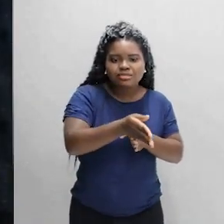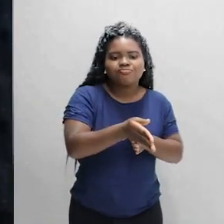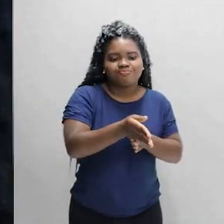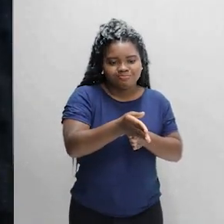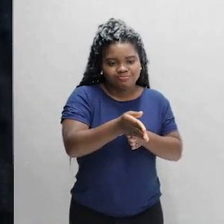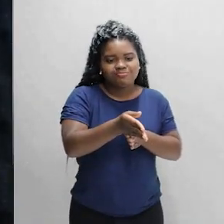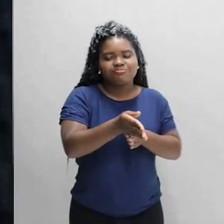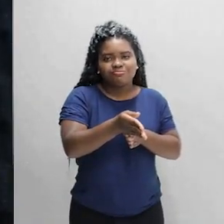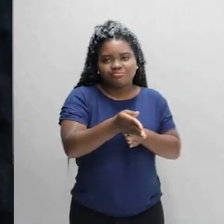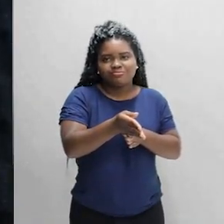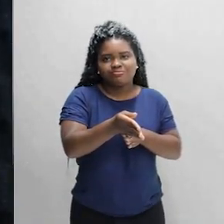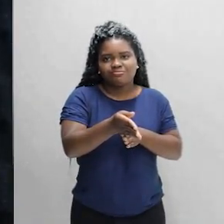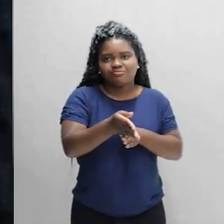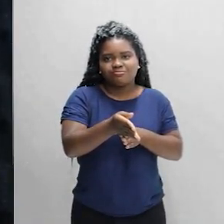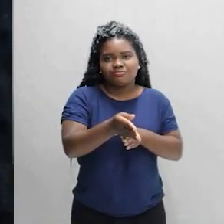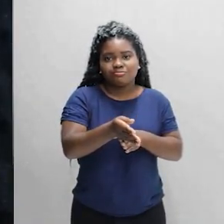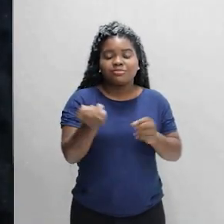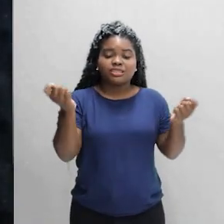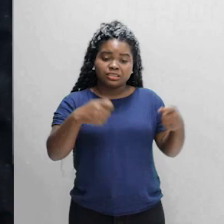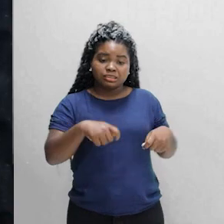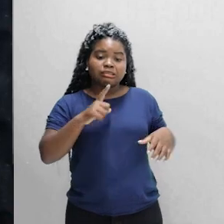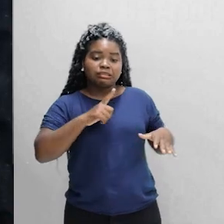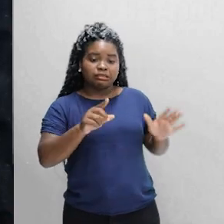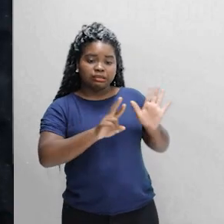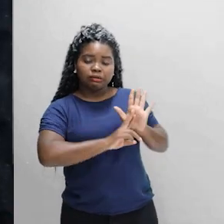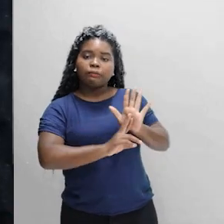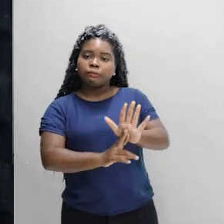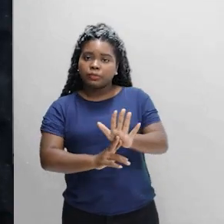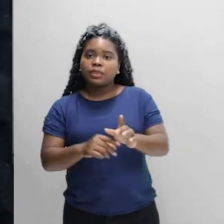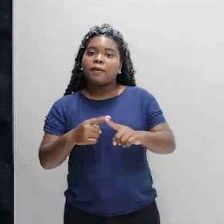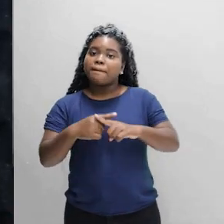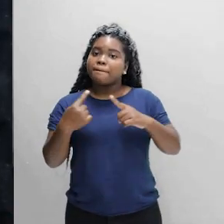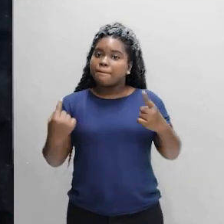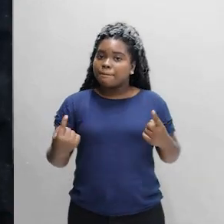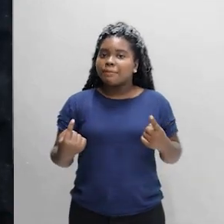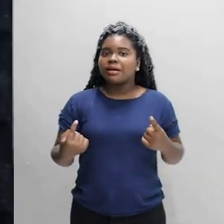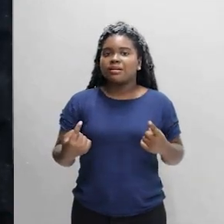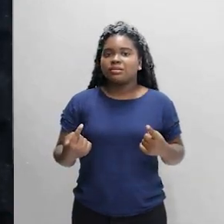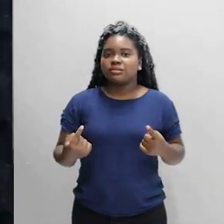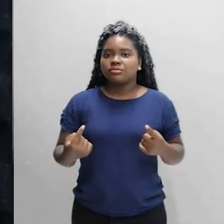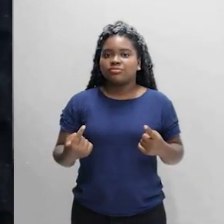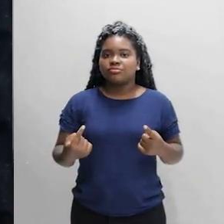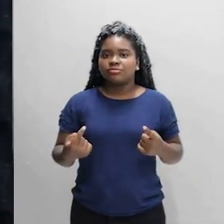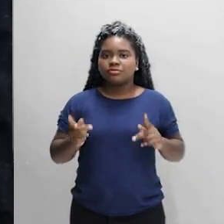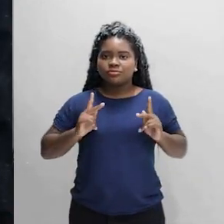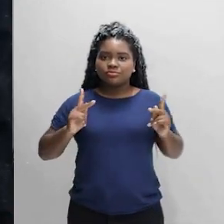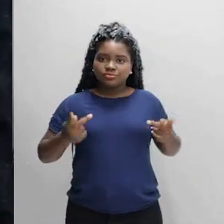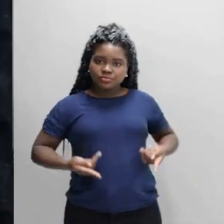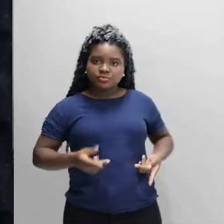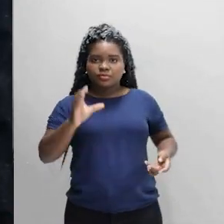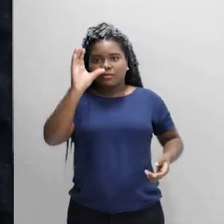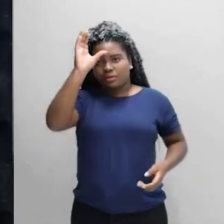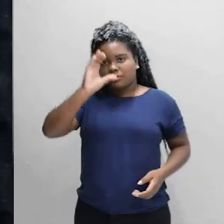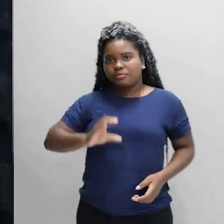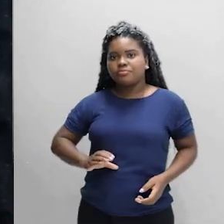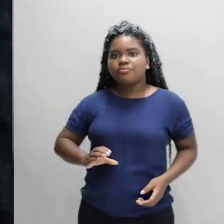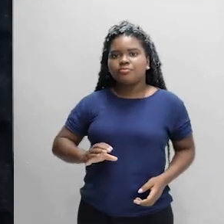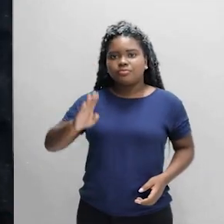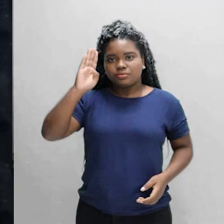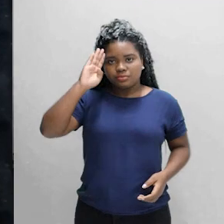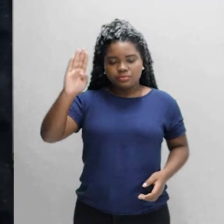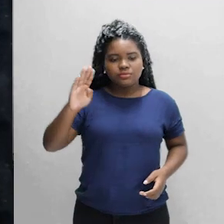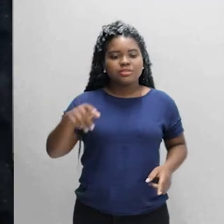essa representatividade, mas a ação cotidiana do cidadão é fundamental. E de que maneira o cidadão, principalmente o